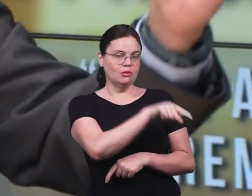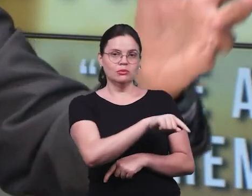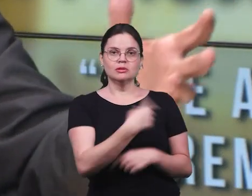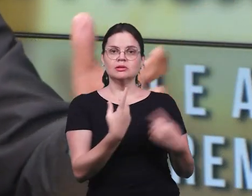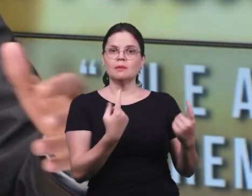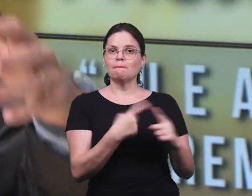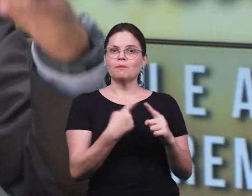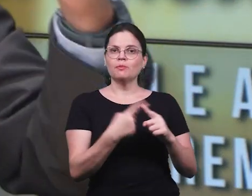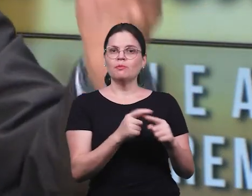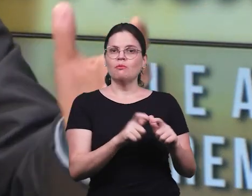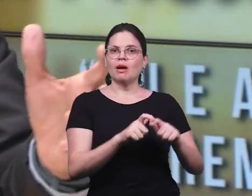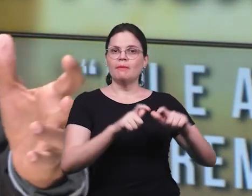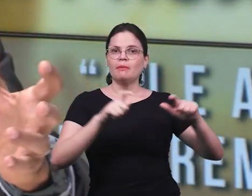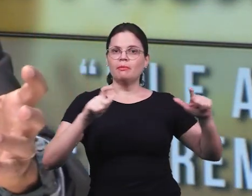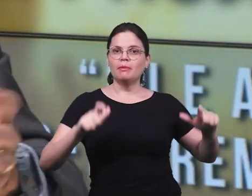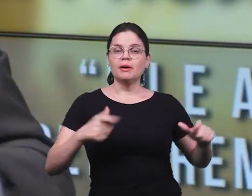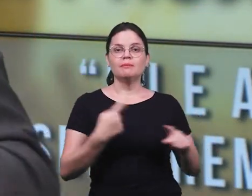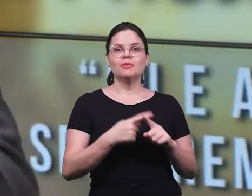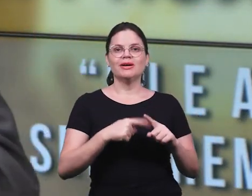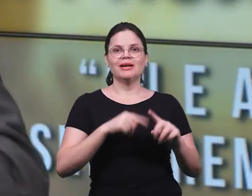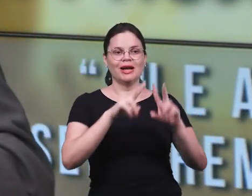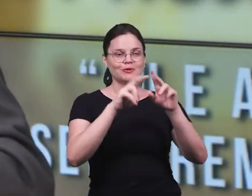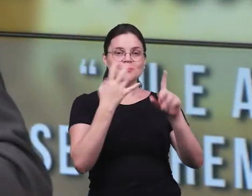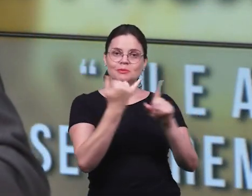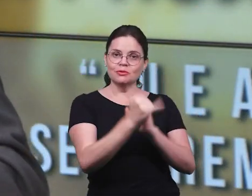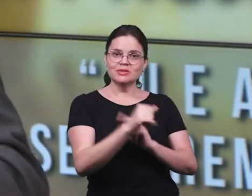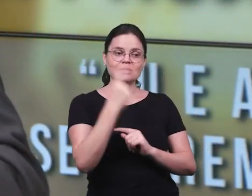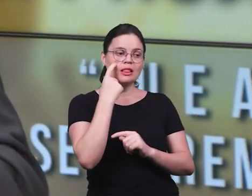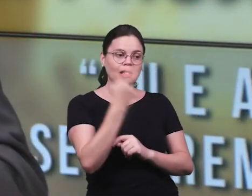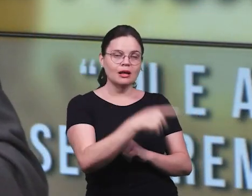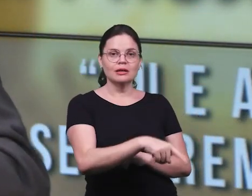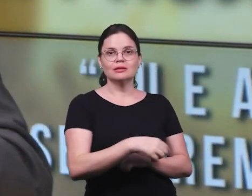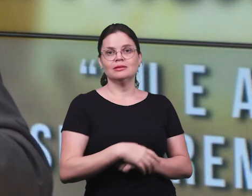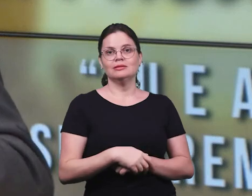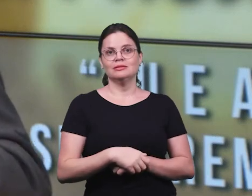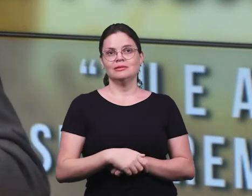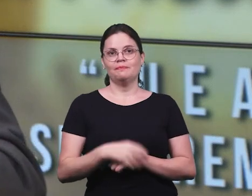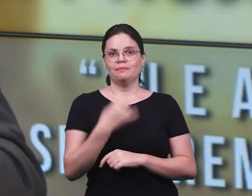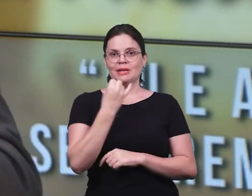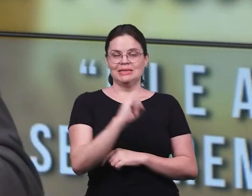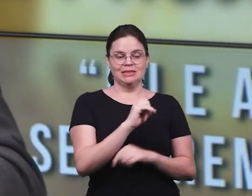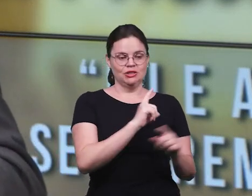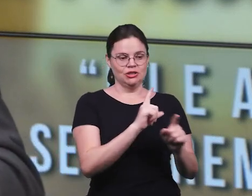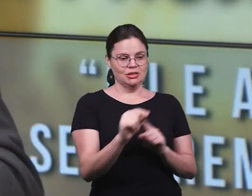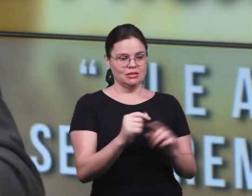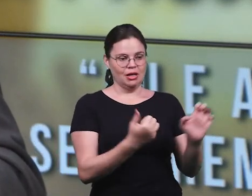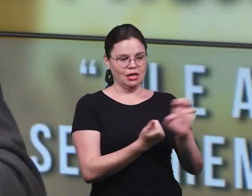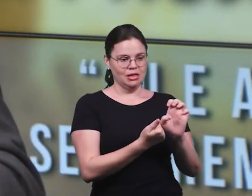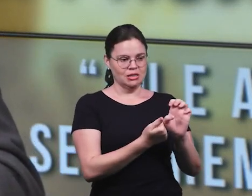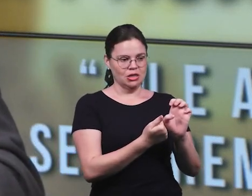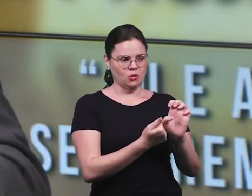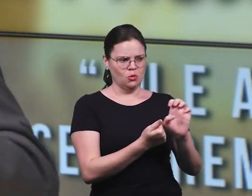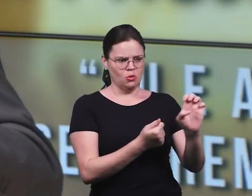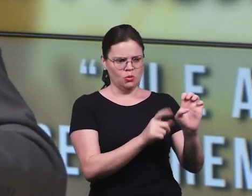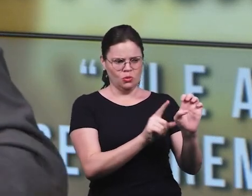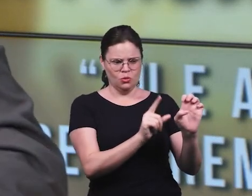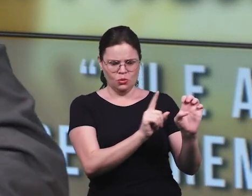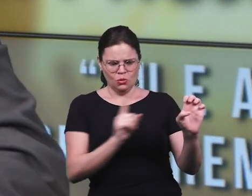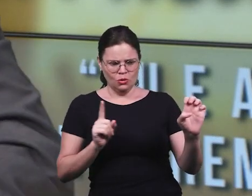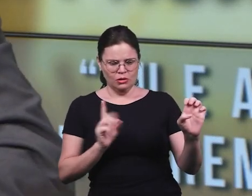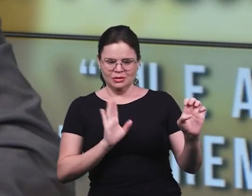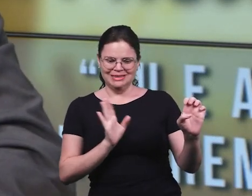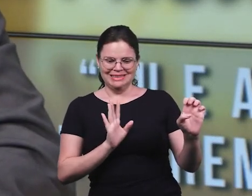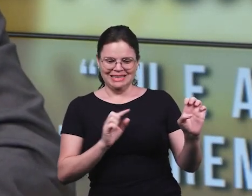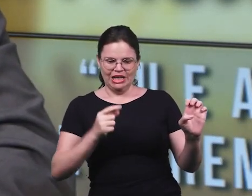lugar de prosperidade, de crescimento? Profecia. Foi a profecia. E ele sabia, falou assim, se a gente sair daqui sem o profético, nós não vamos